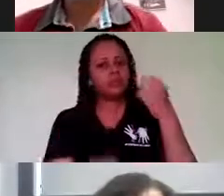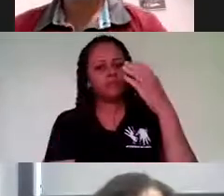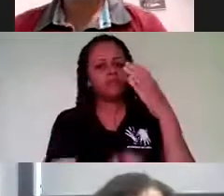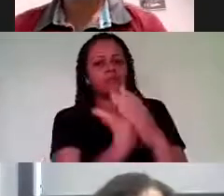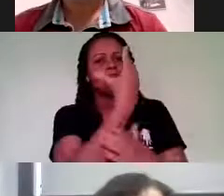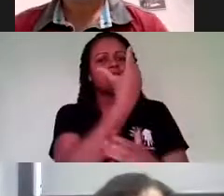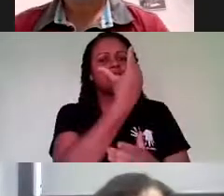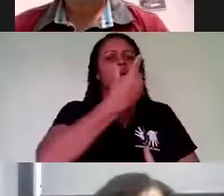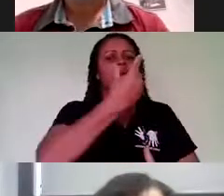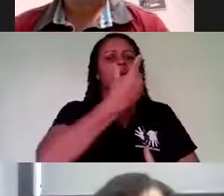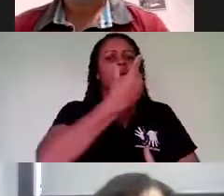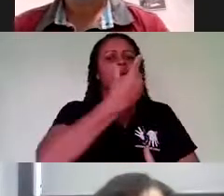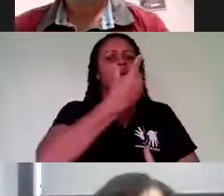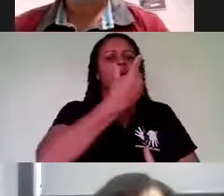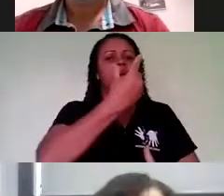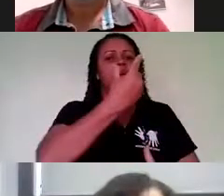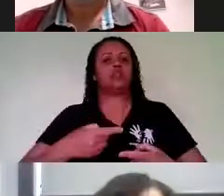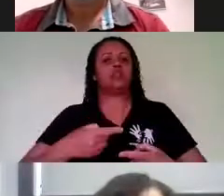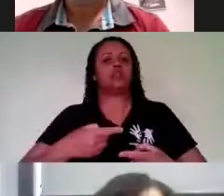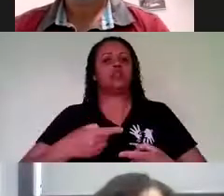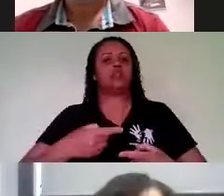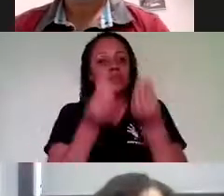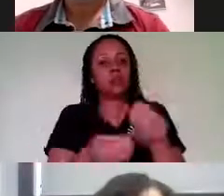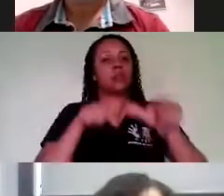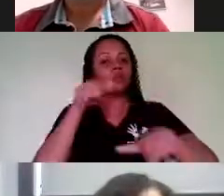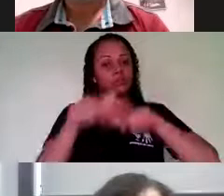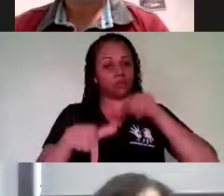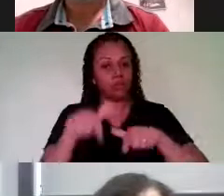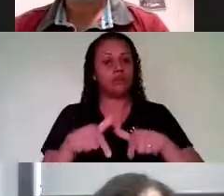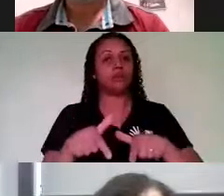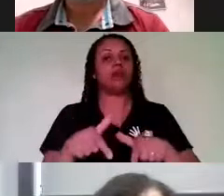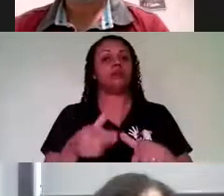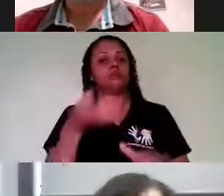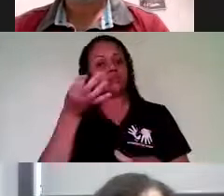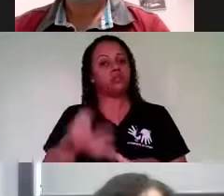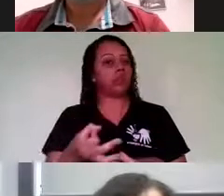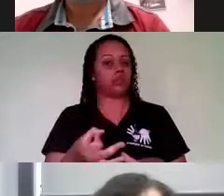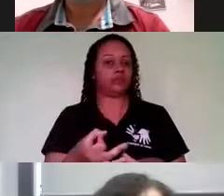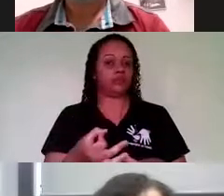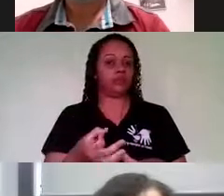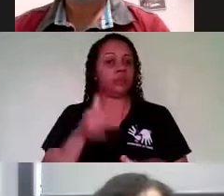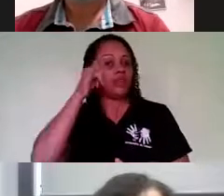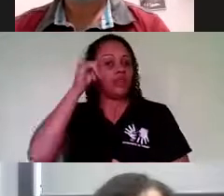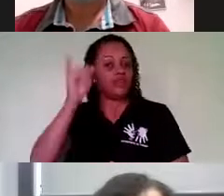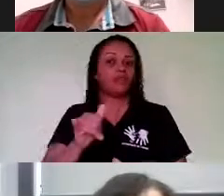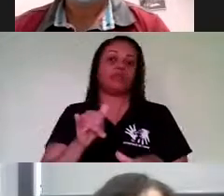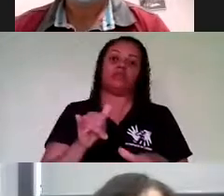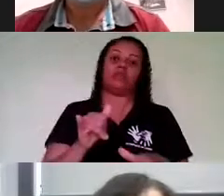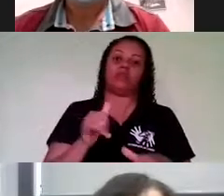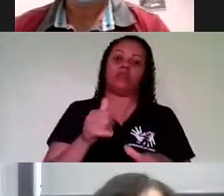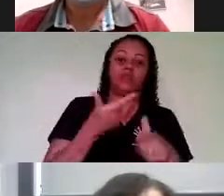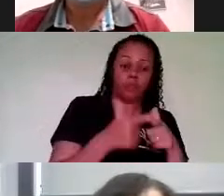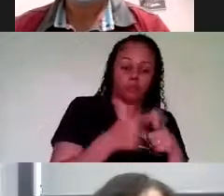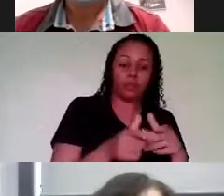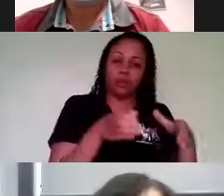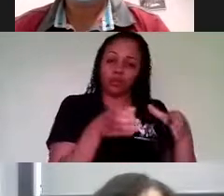qualidade e digno para todas as pessoas, mas sem que isso prejudique um outro grupo já bastante excluído há séculos, né,